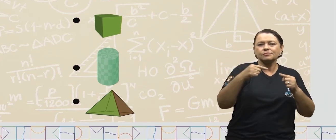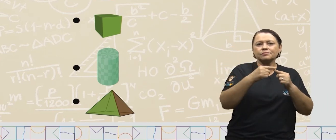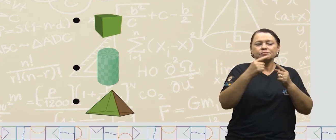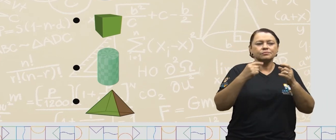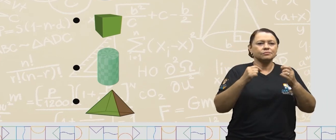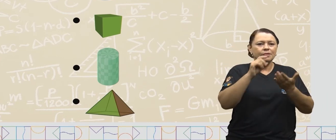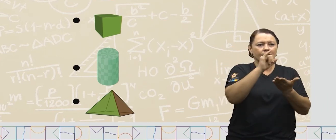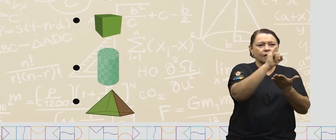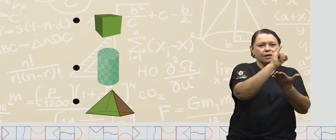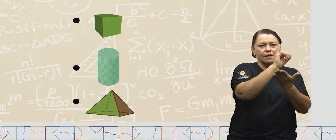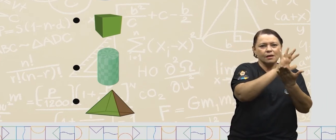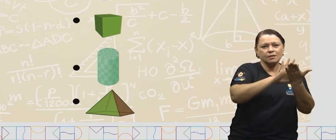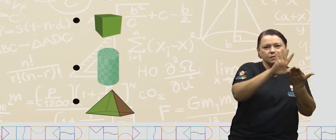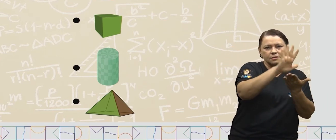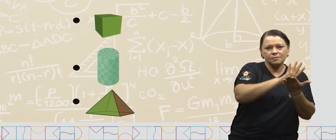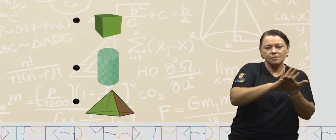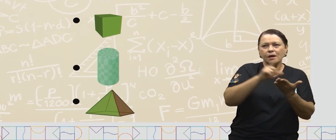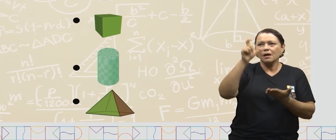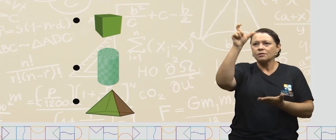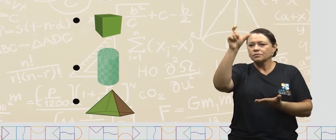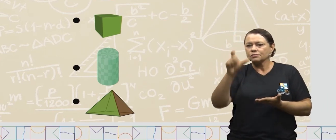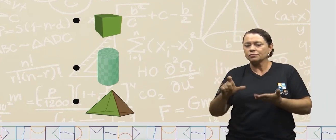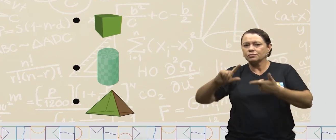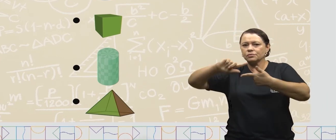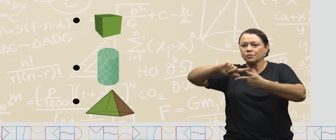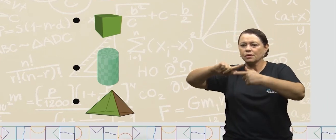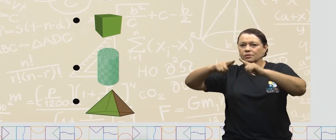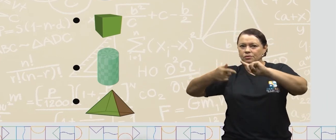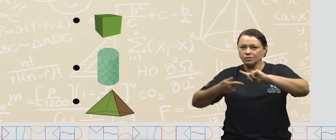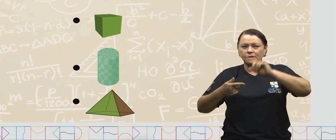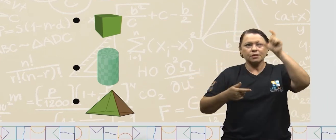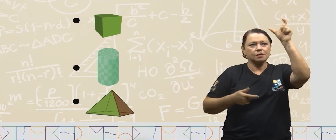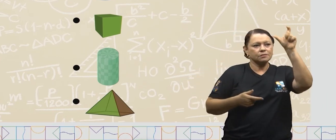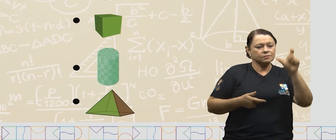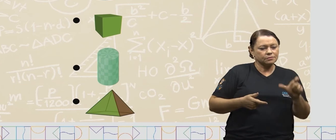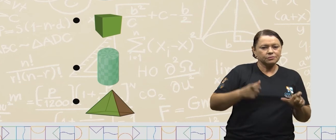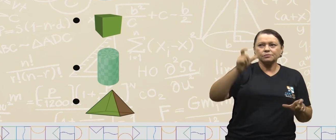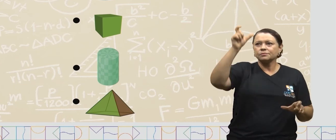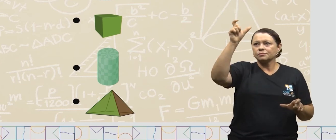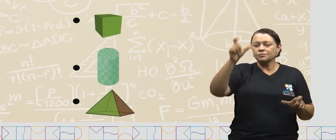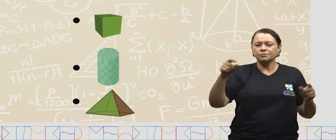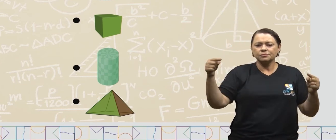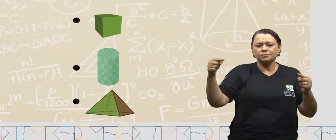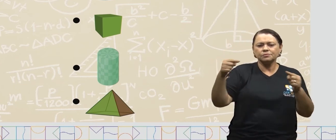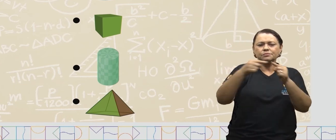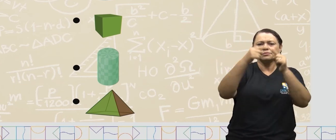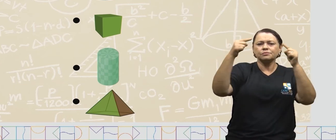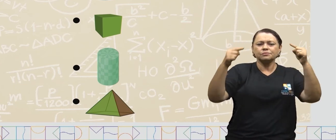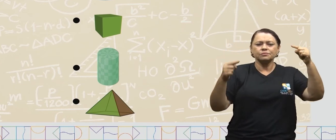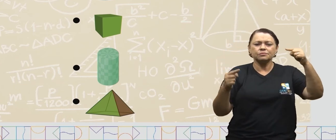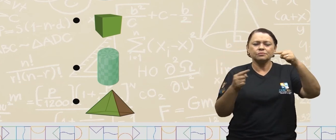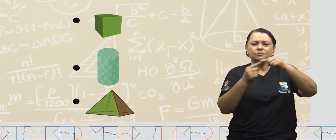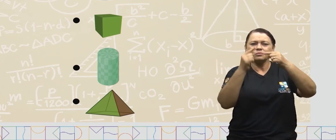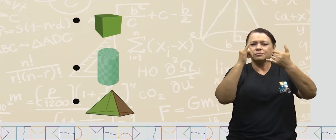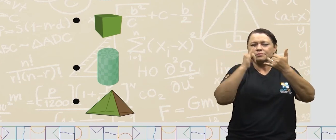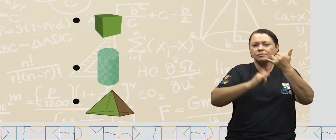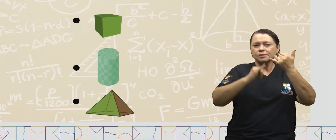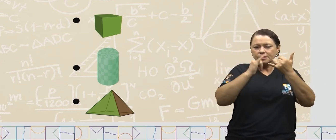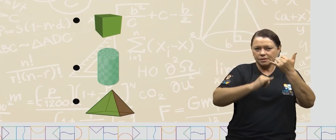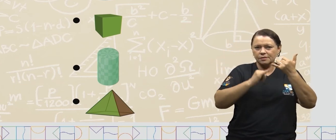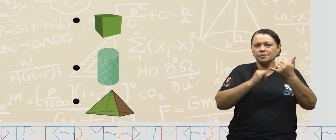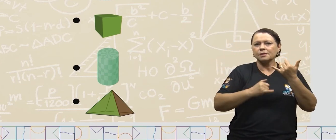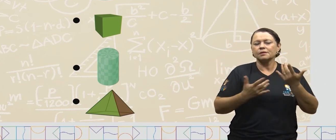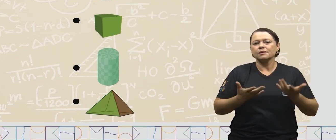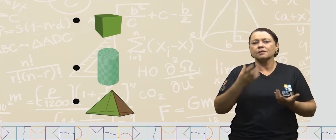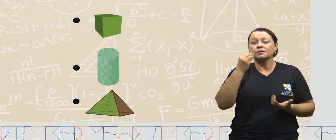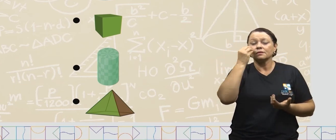à forma que mais se aproxima. Nós temos aí na primeira coluna imagens e na segunda coluna nós